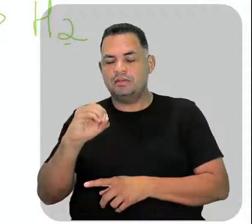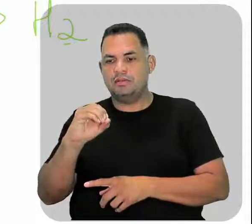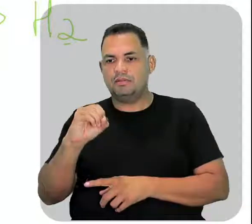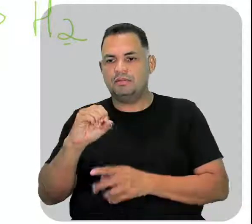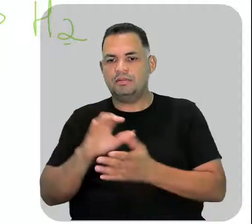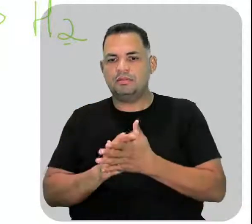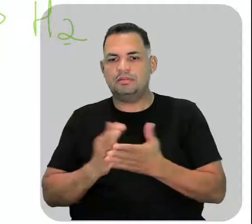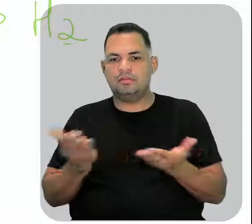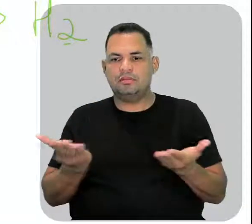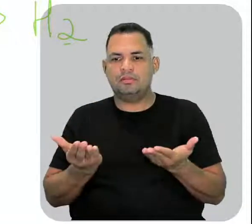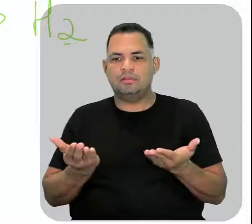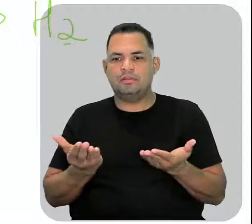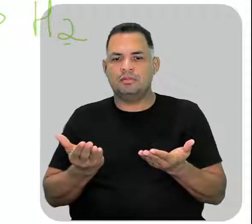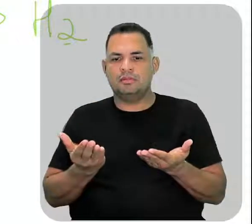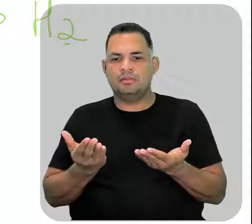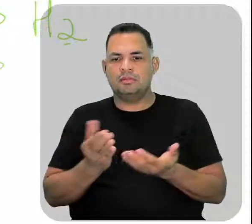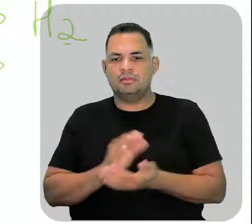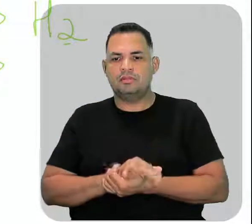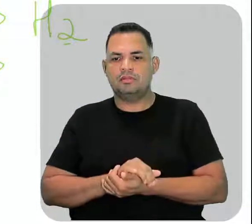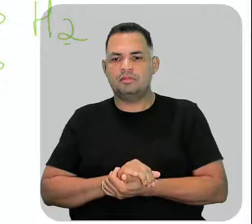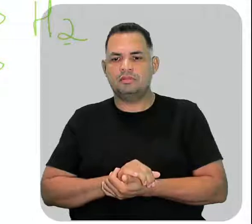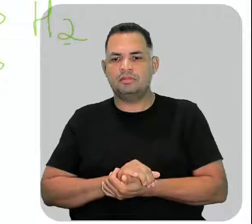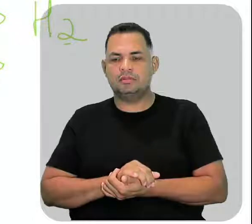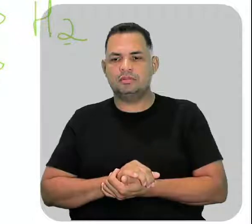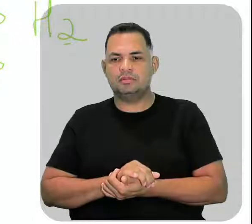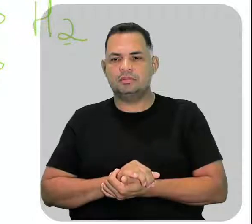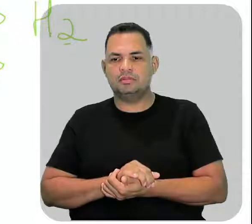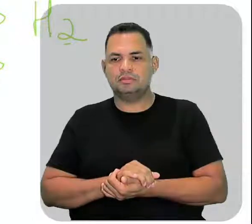um dialeto vicinal,